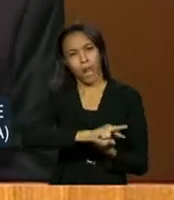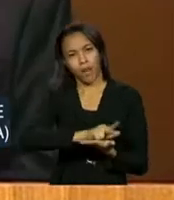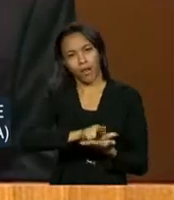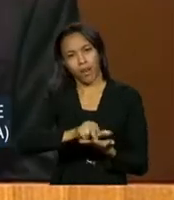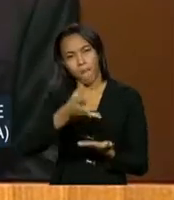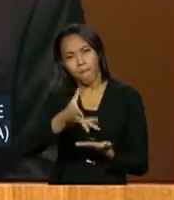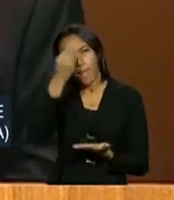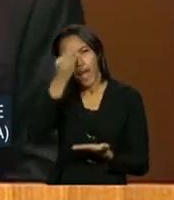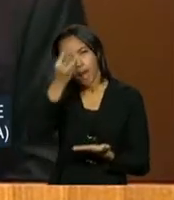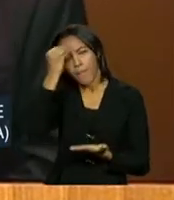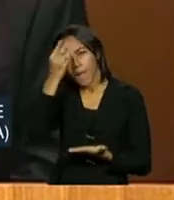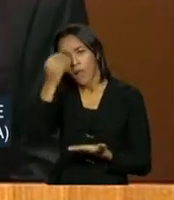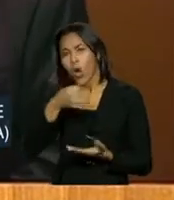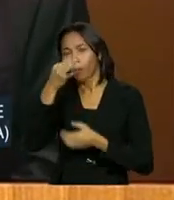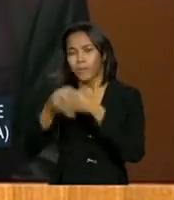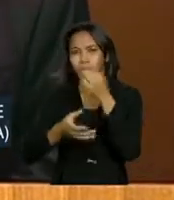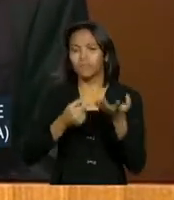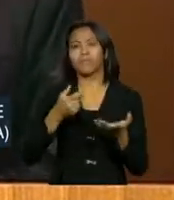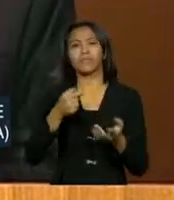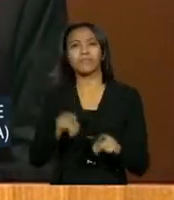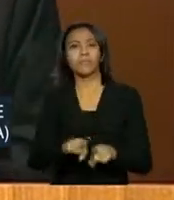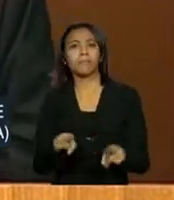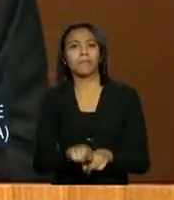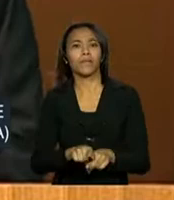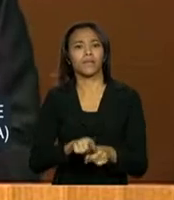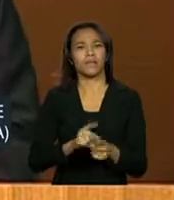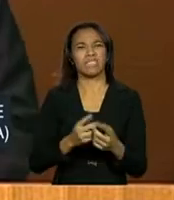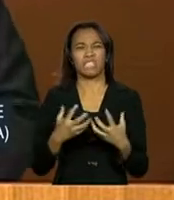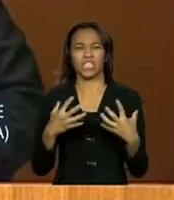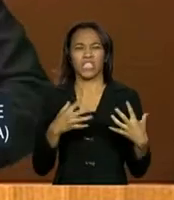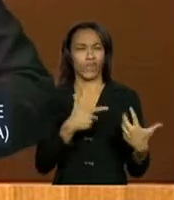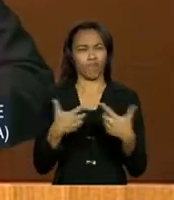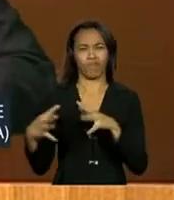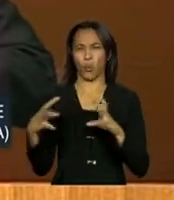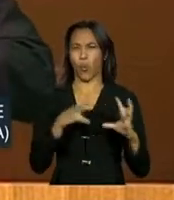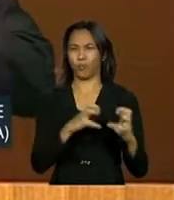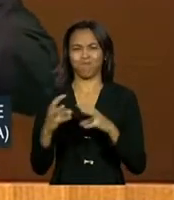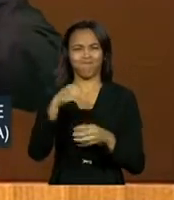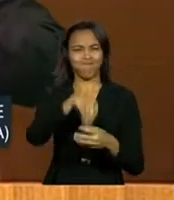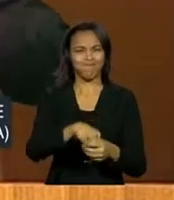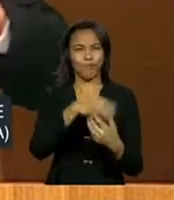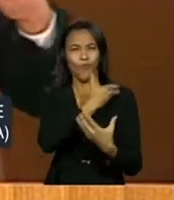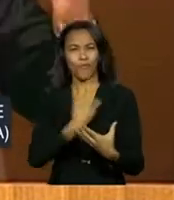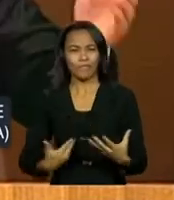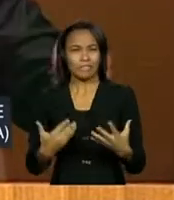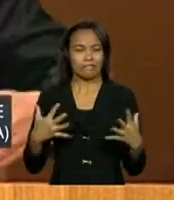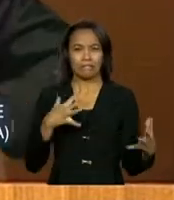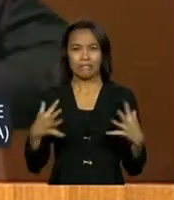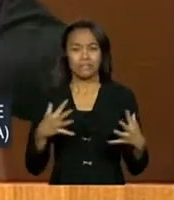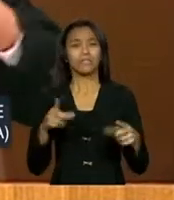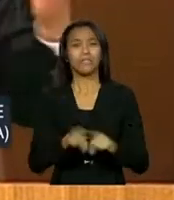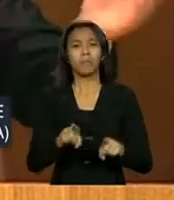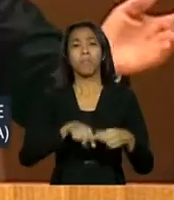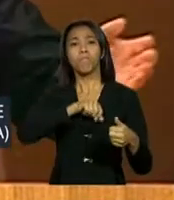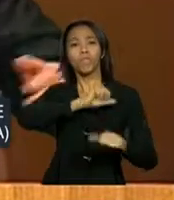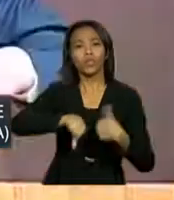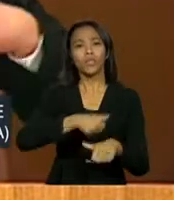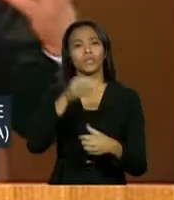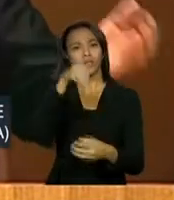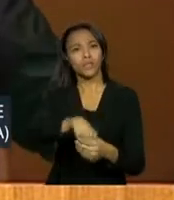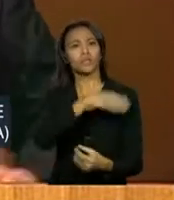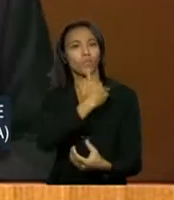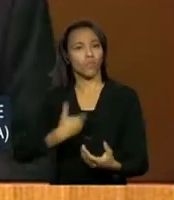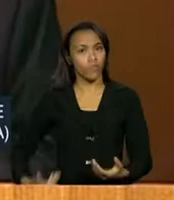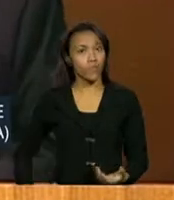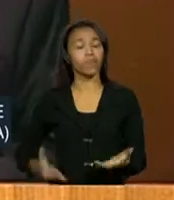vivemos concepções de estados conflitantes, nós vivemos reformas de